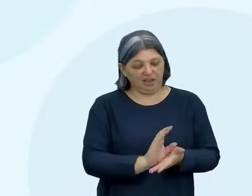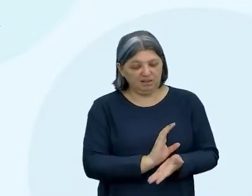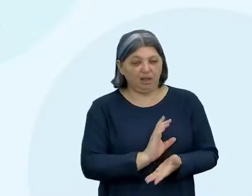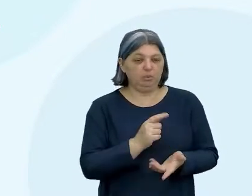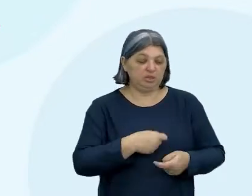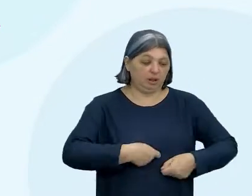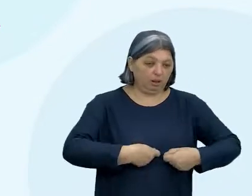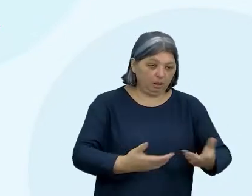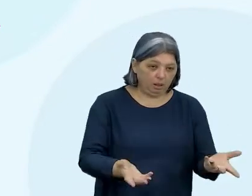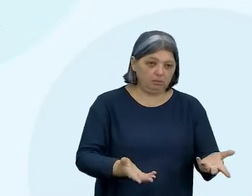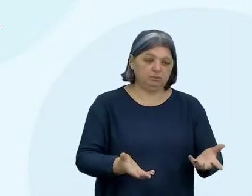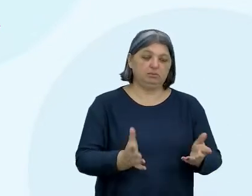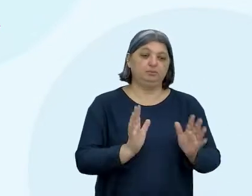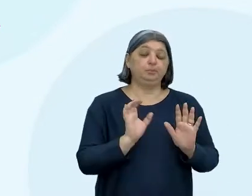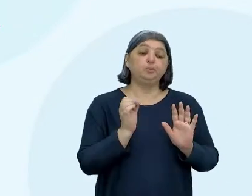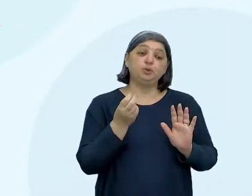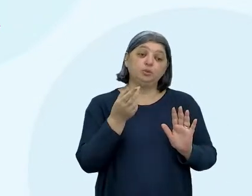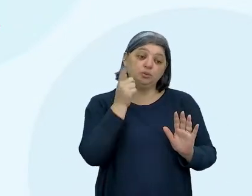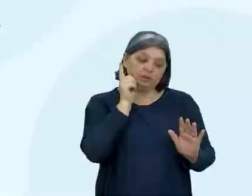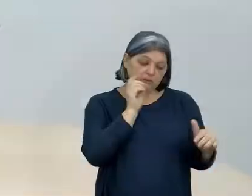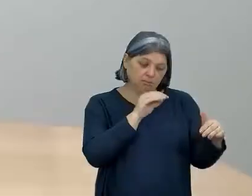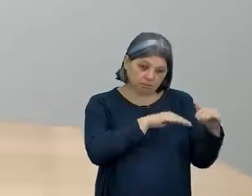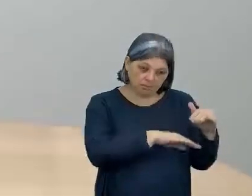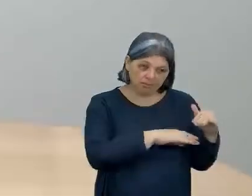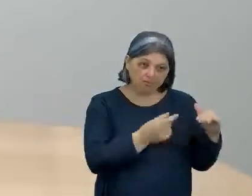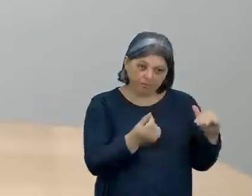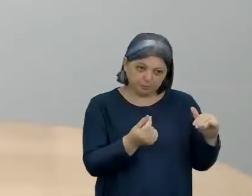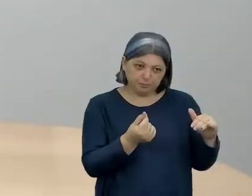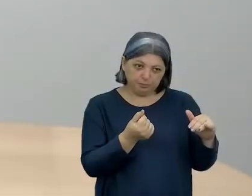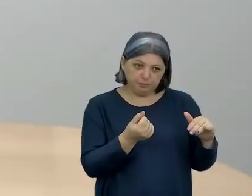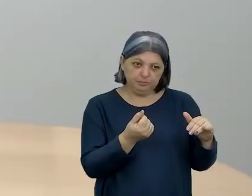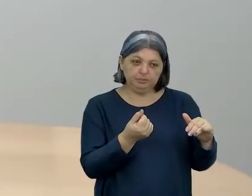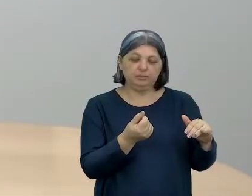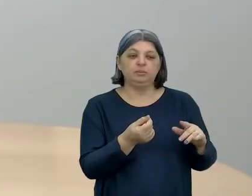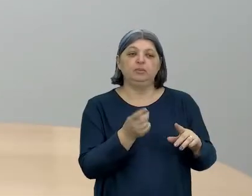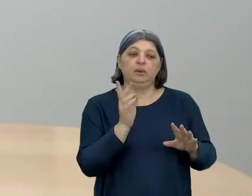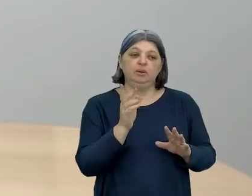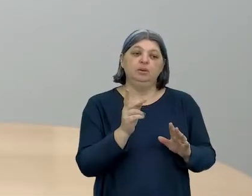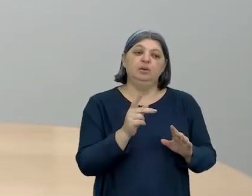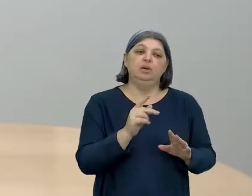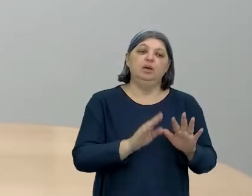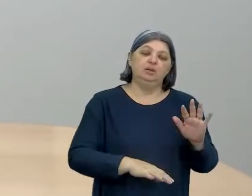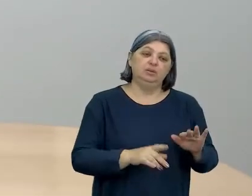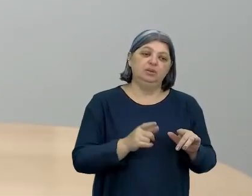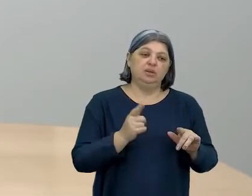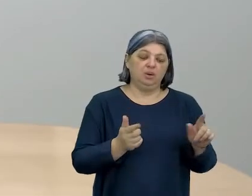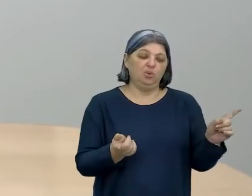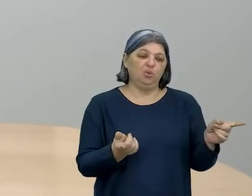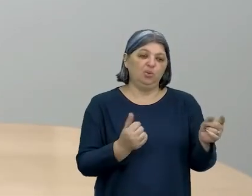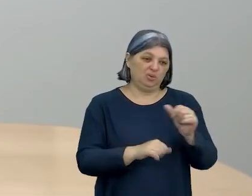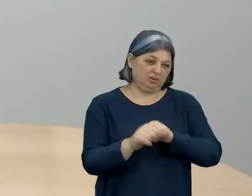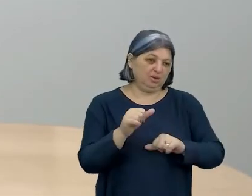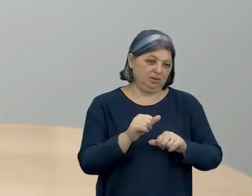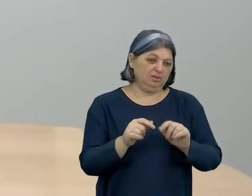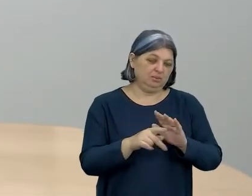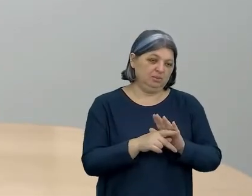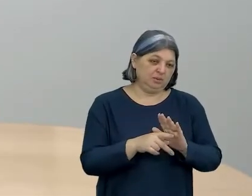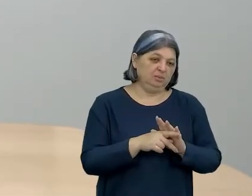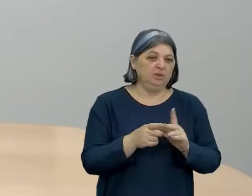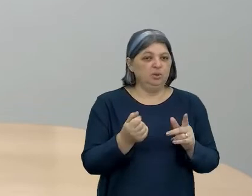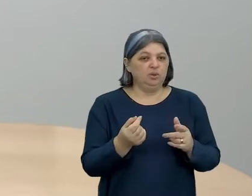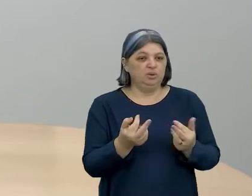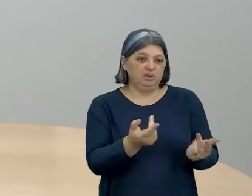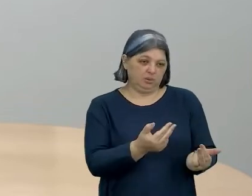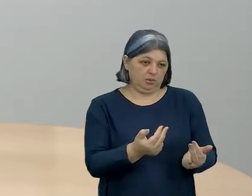conseguir guardar ainda, se a gente receber mais e gastar menos é o ideal, mas geralmente a gente recebe e gasta quase na